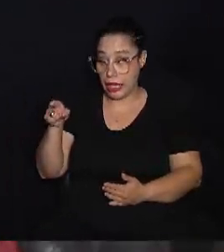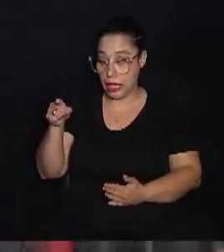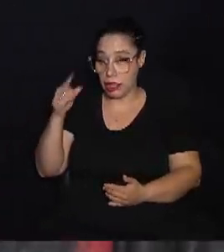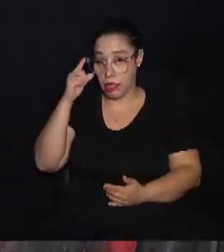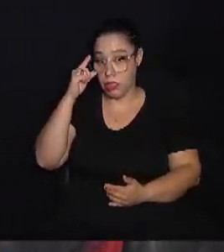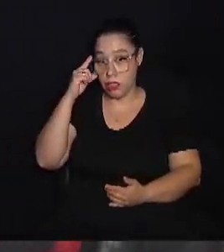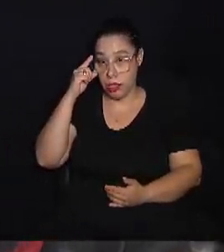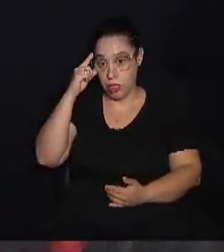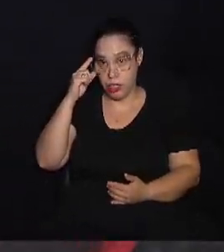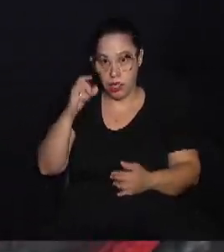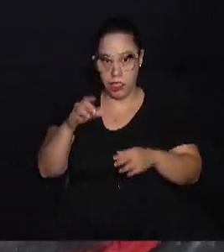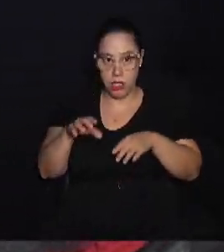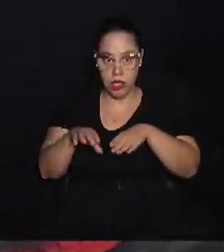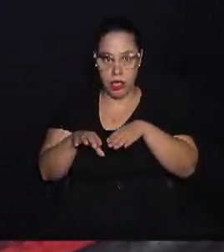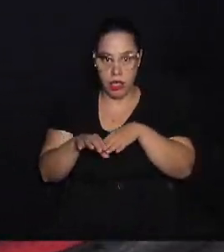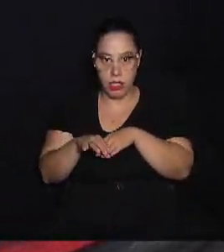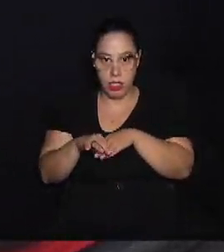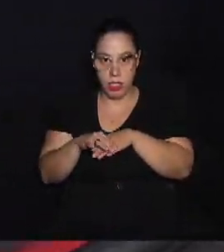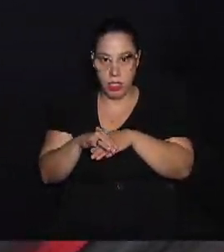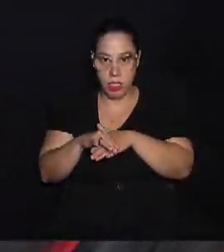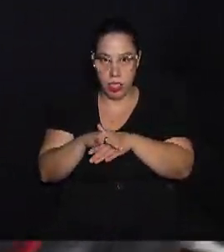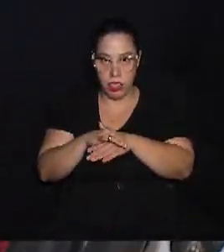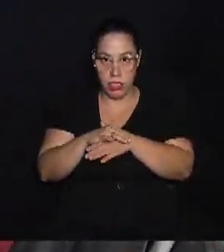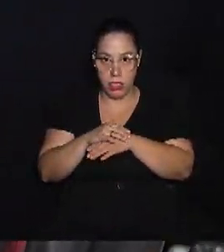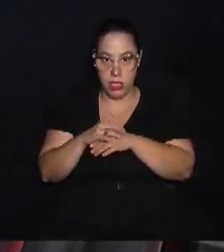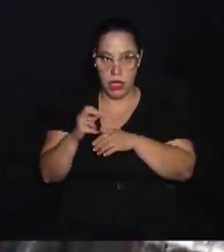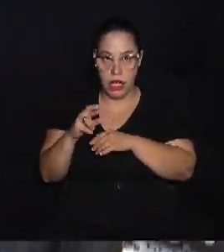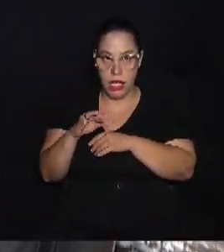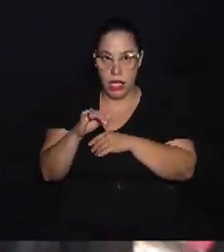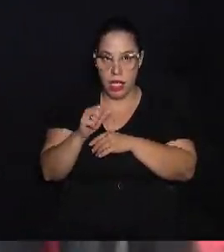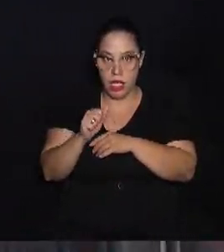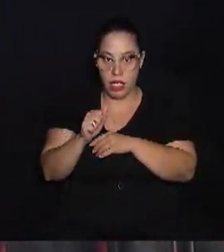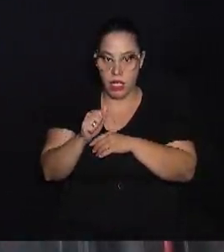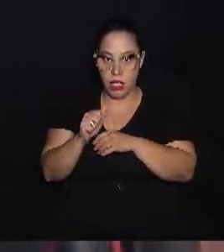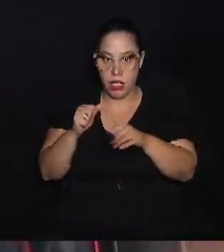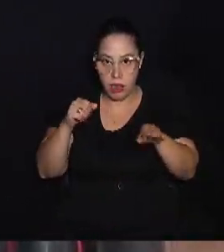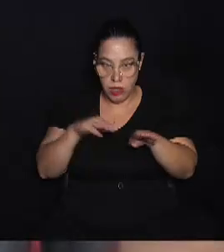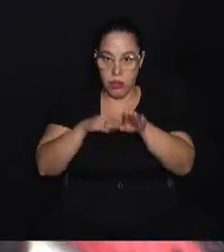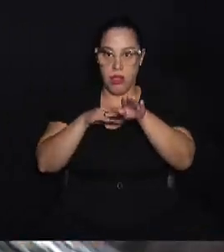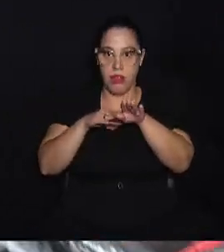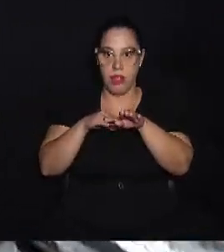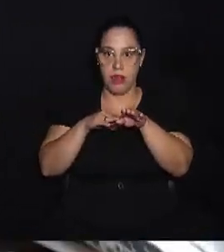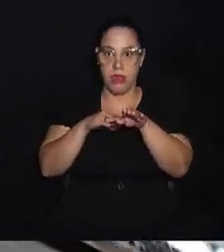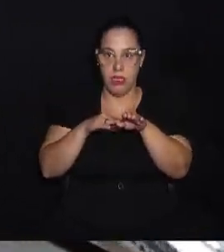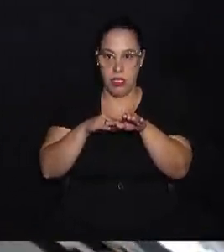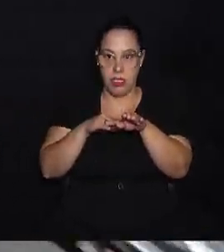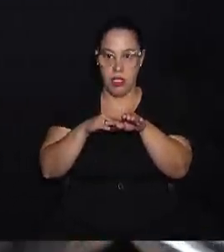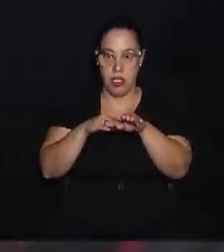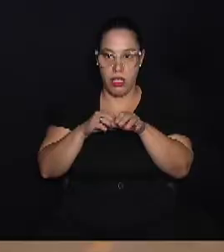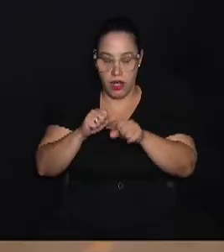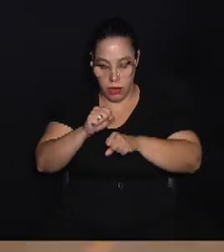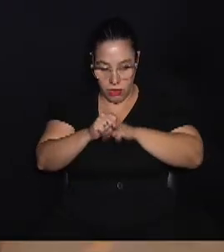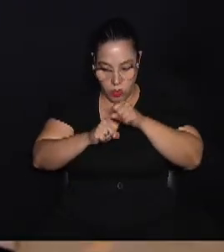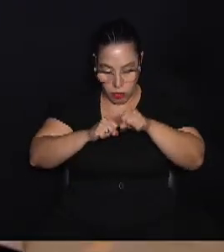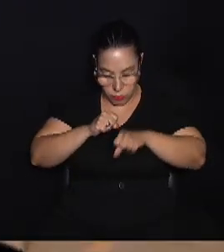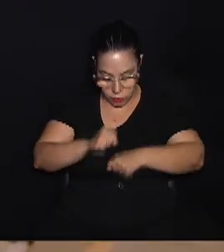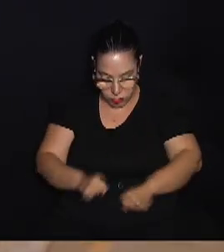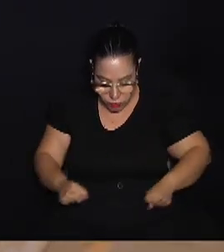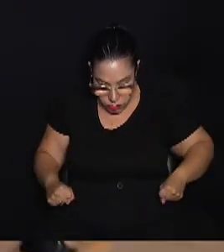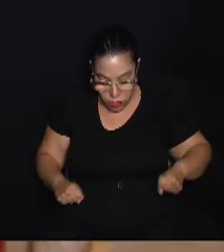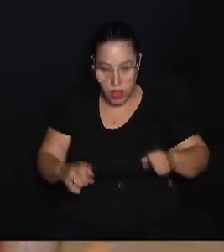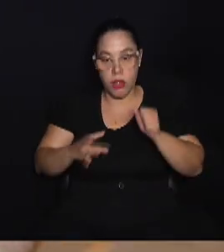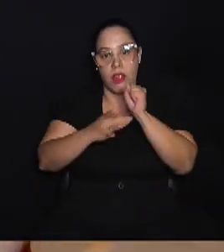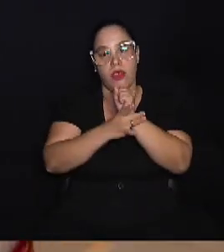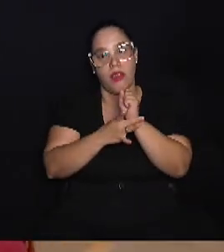funciona igual um sapato. Só que, para evitar que com os choques eles saiam da cadeira, eles jogam bem amarradinhos, também para priorizar a